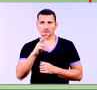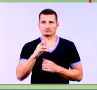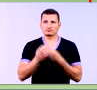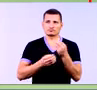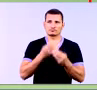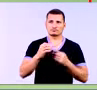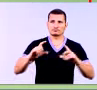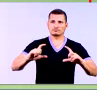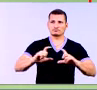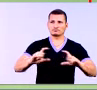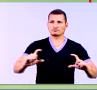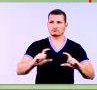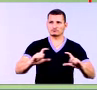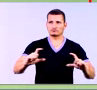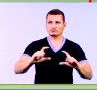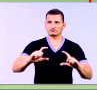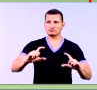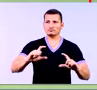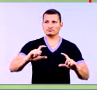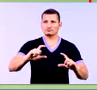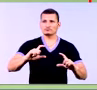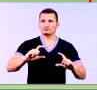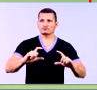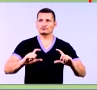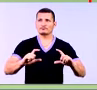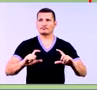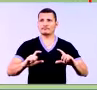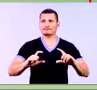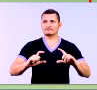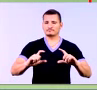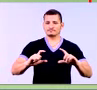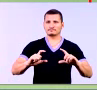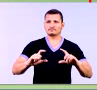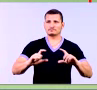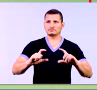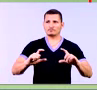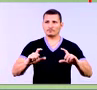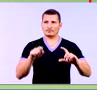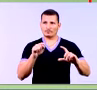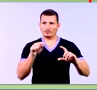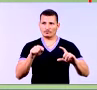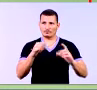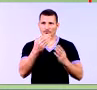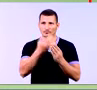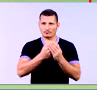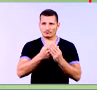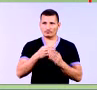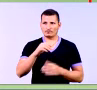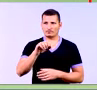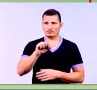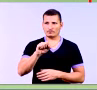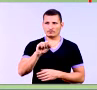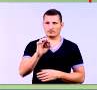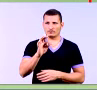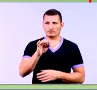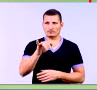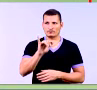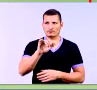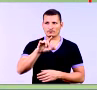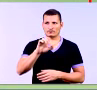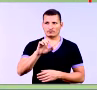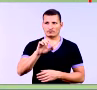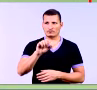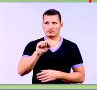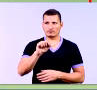como fica. Fica um pouquinho mais extenso, mas olha só, o arquivo de estilos eu estou pegando lá do site